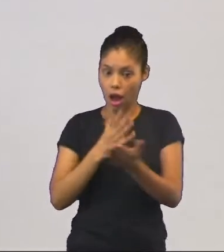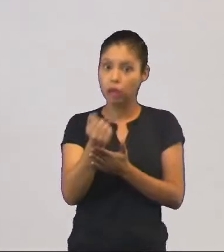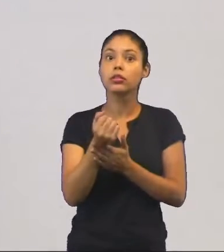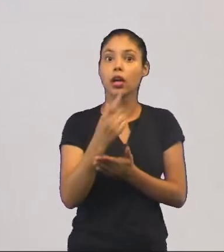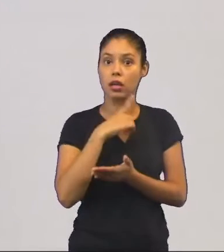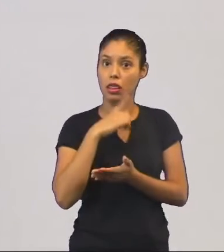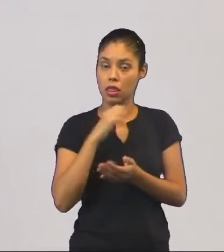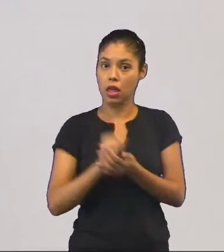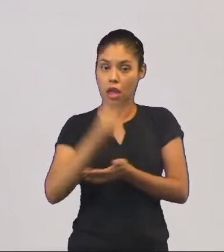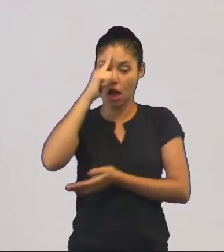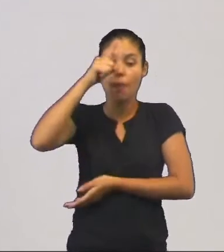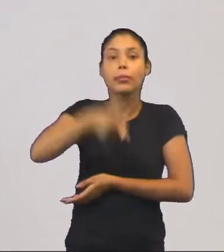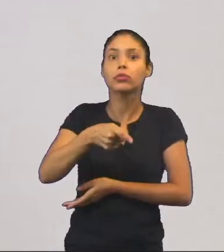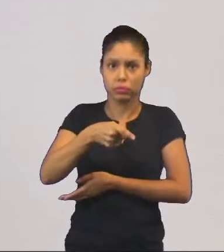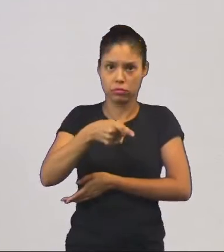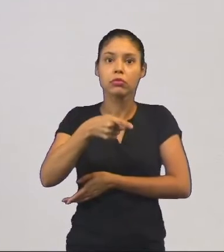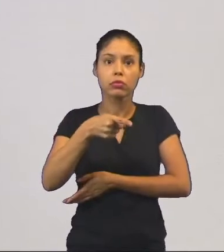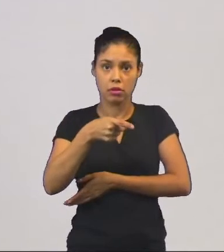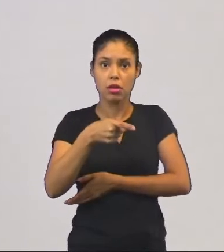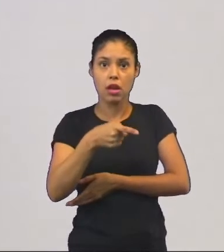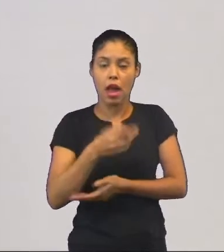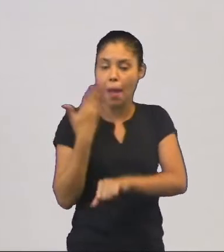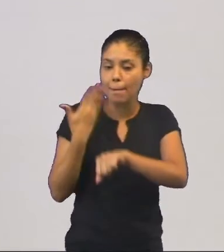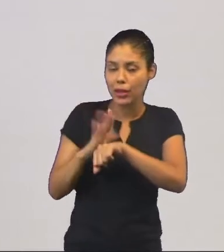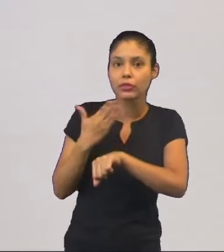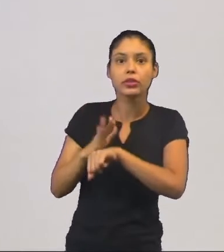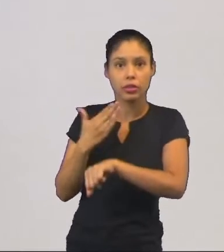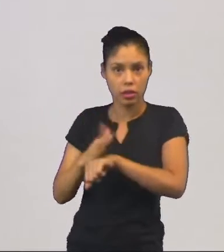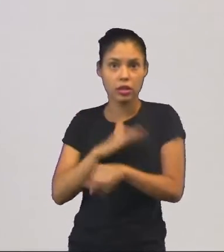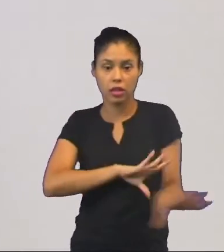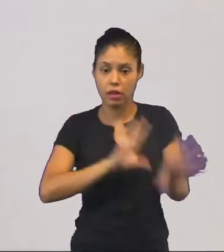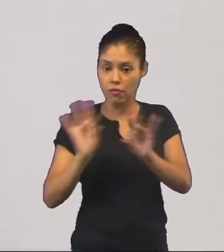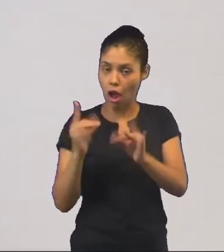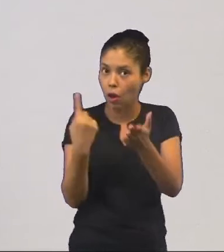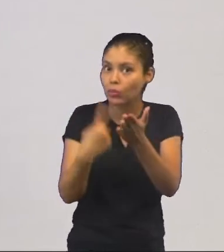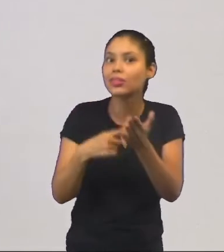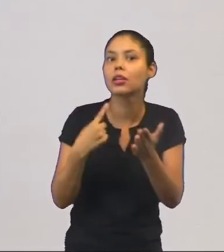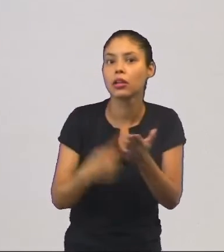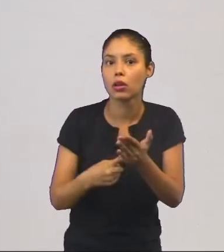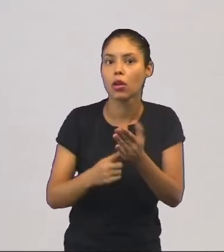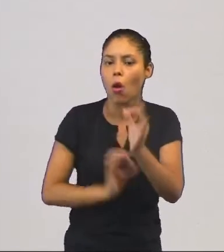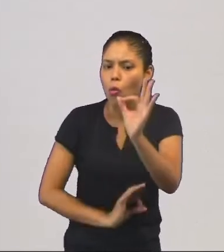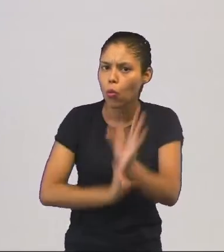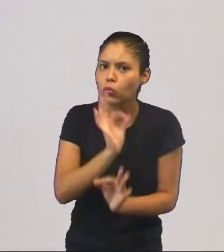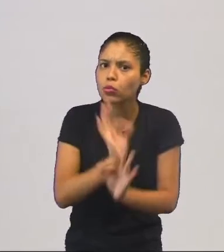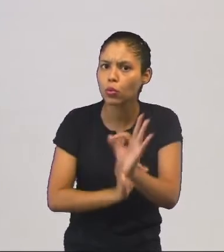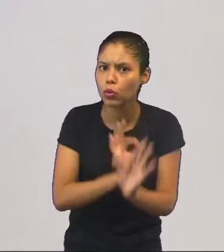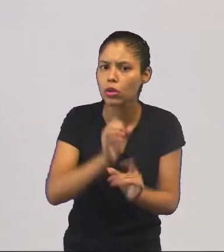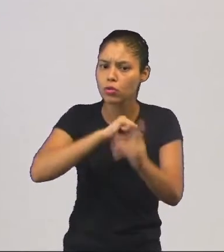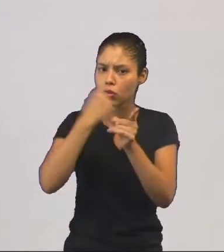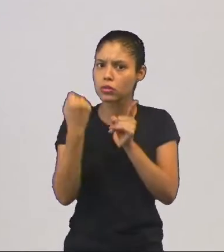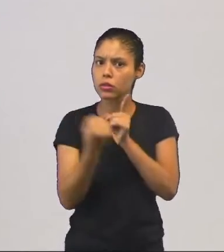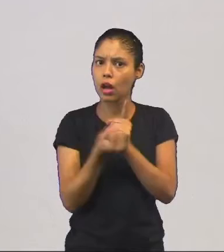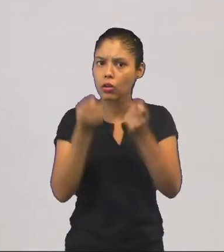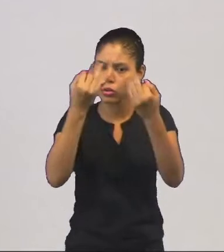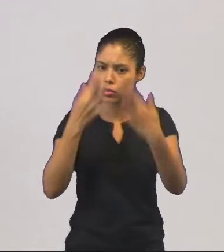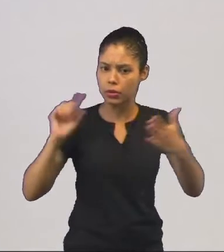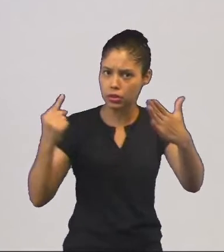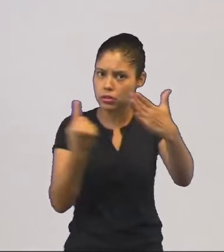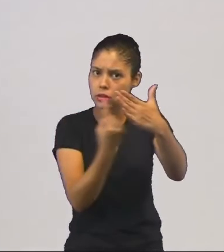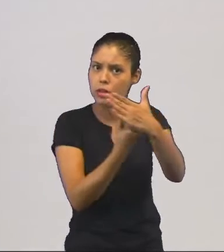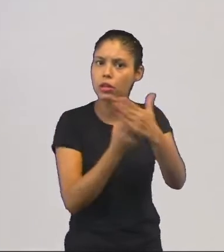que o exercício da autoridade, ele é praticado levando em consideração o contexto social que eu estou inserido